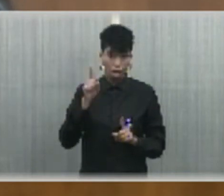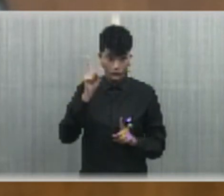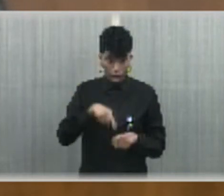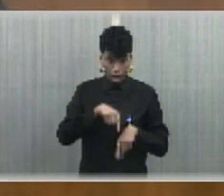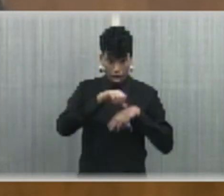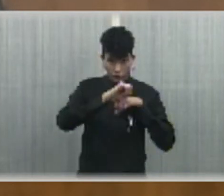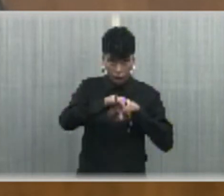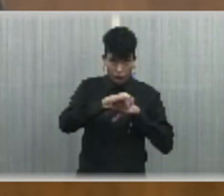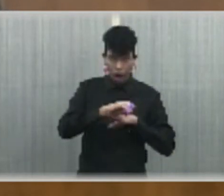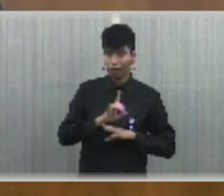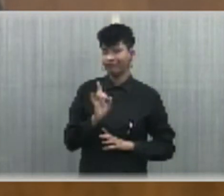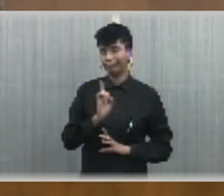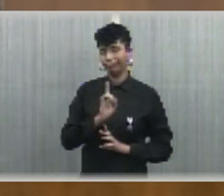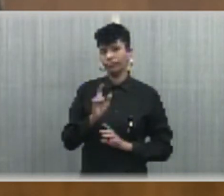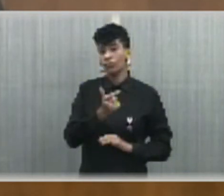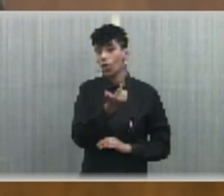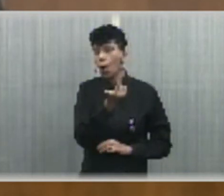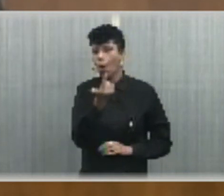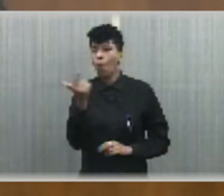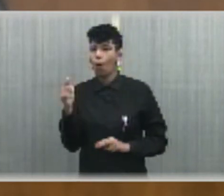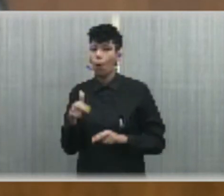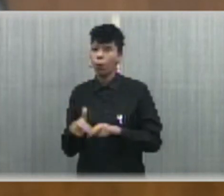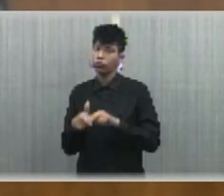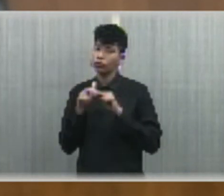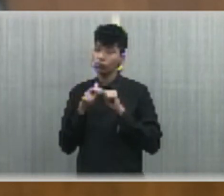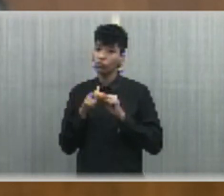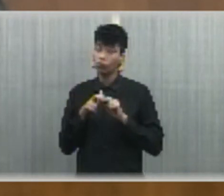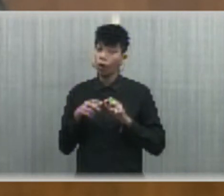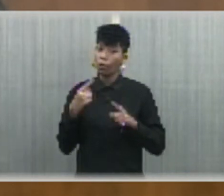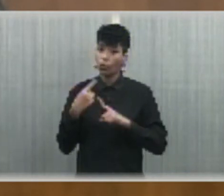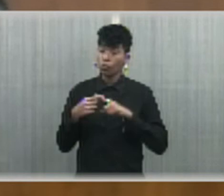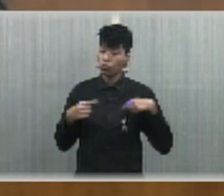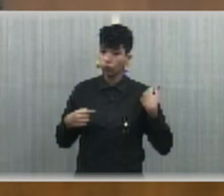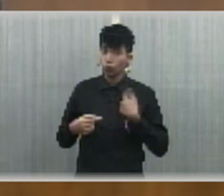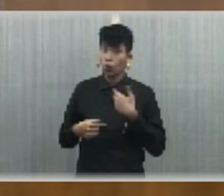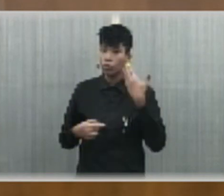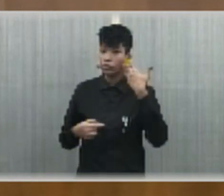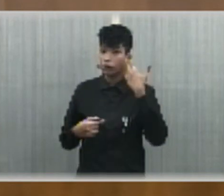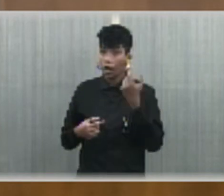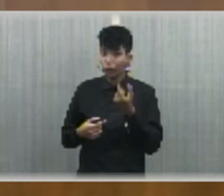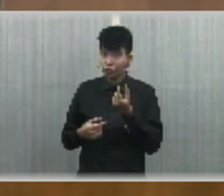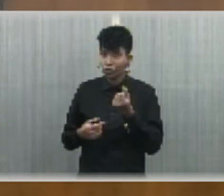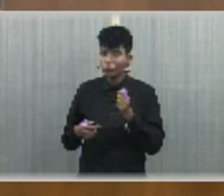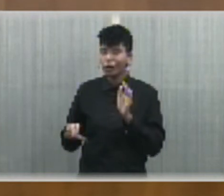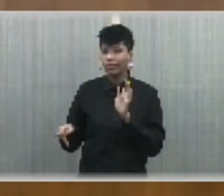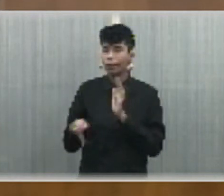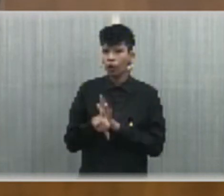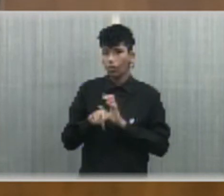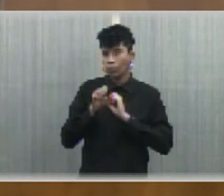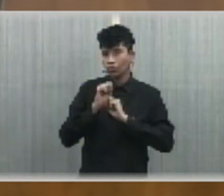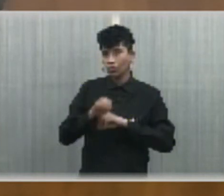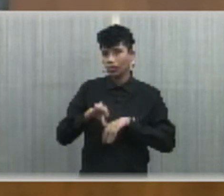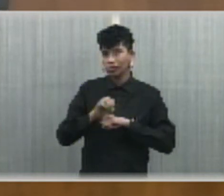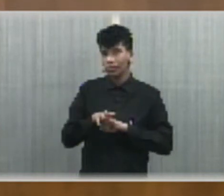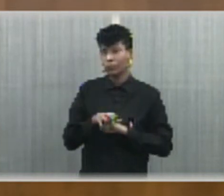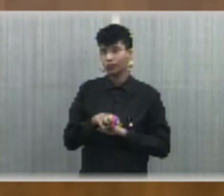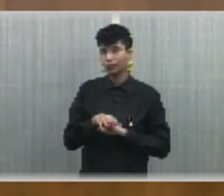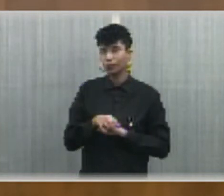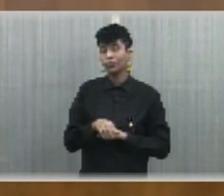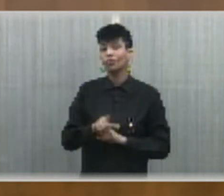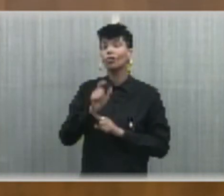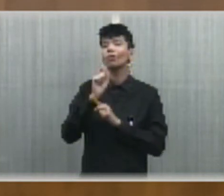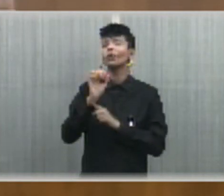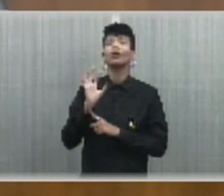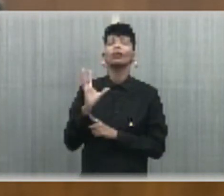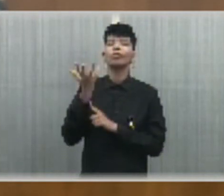nós sabemos que esse dinheiro só pode ser gasto exclusivamente com a educação. Aí foi o que aconteceu? O Ministério